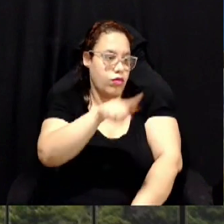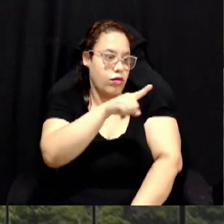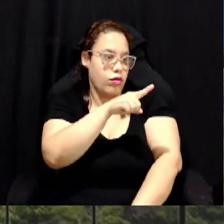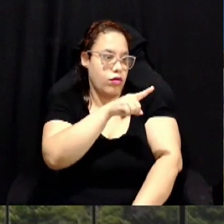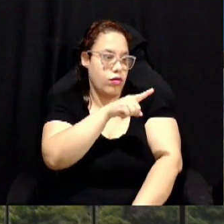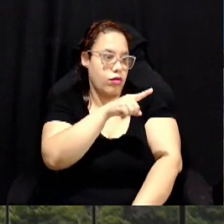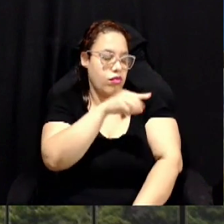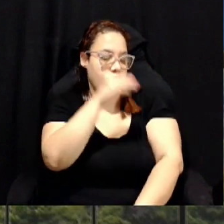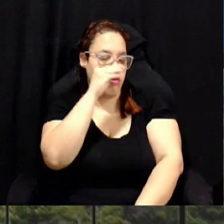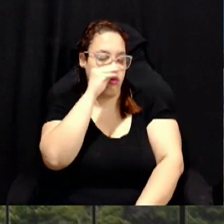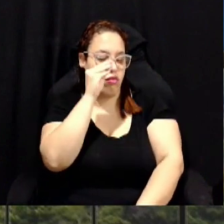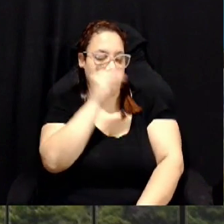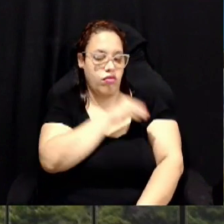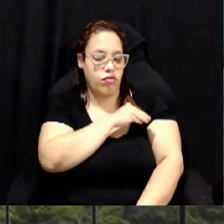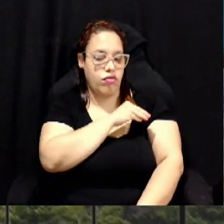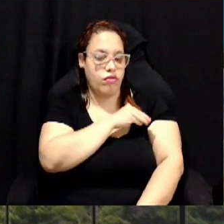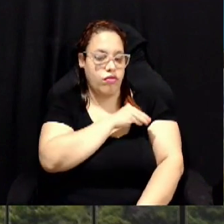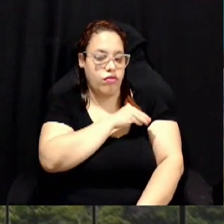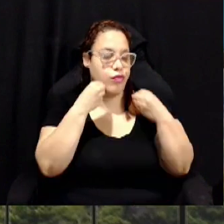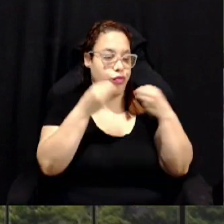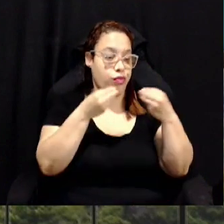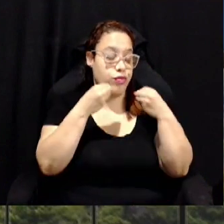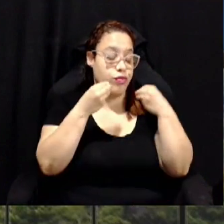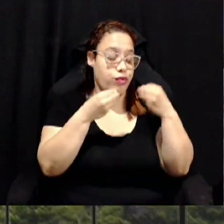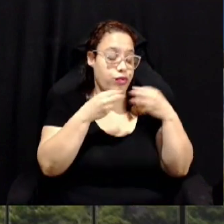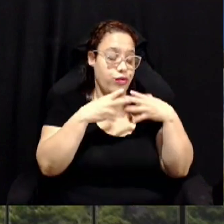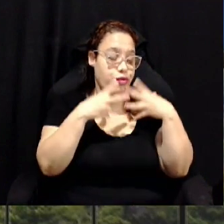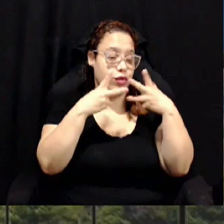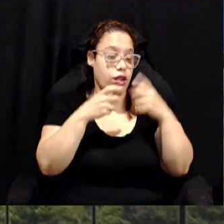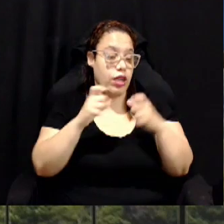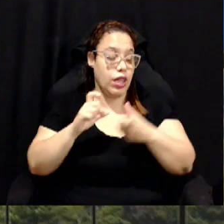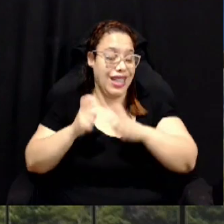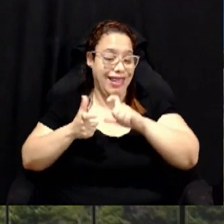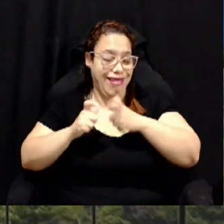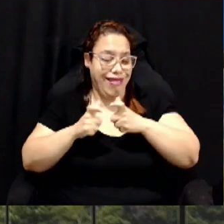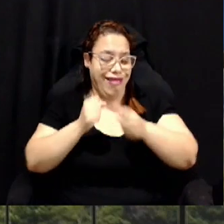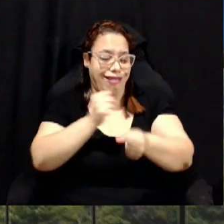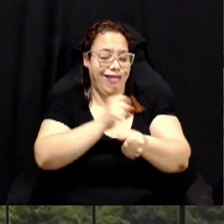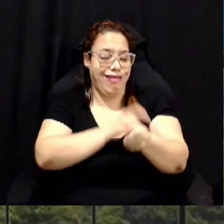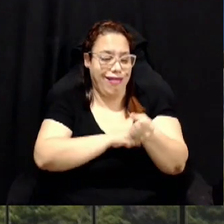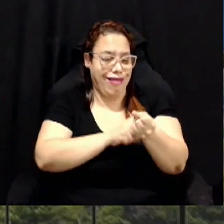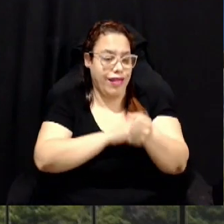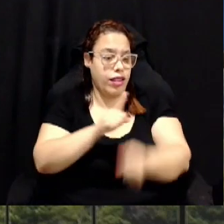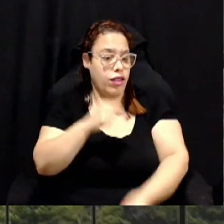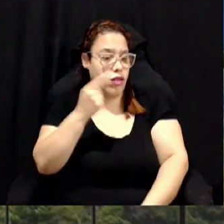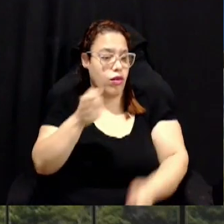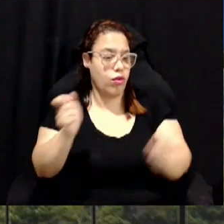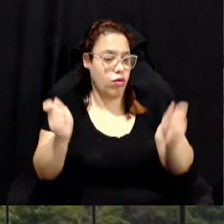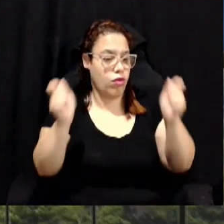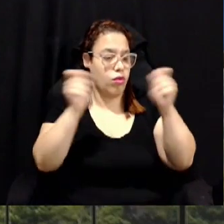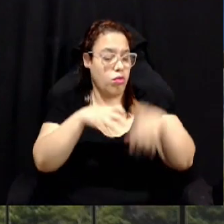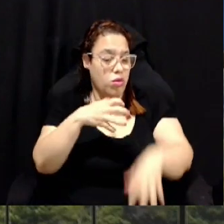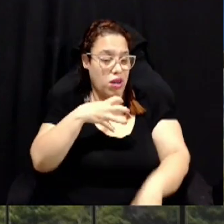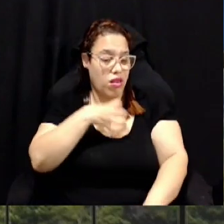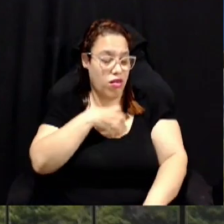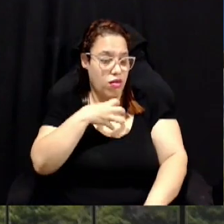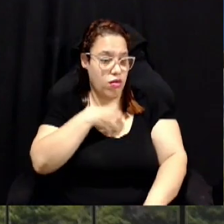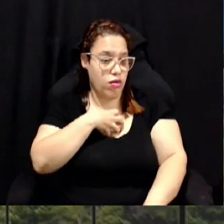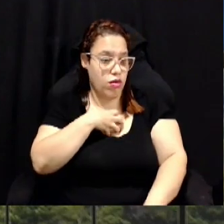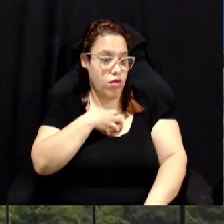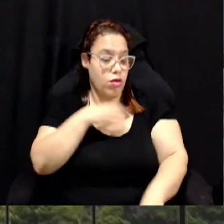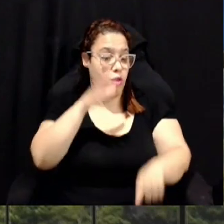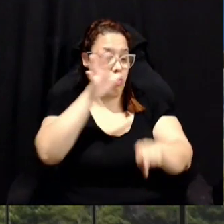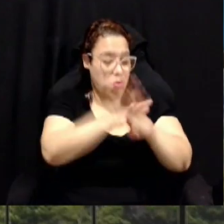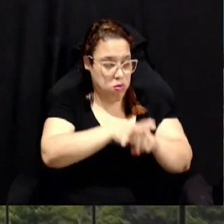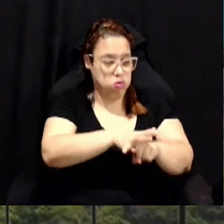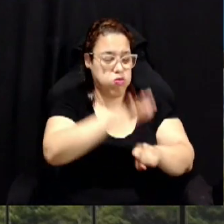desconhecimento sobre como agir diante de surtos de agressividade e de outros possíveis sintomas, bullying,